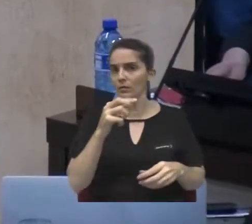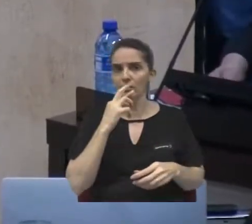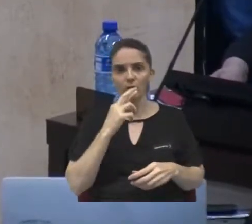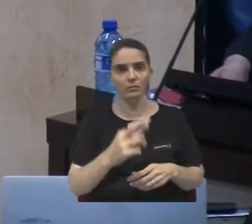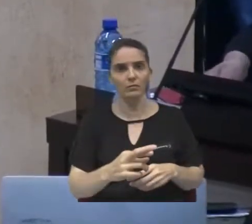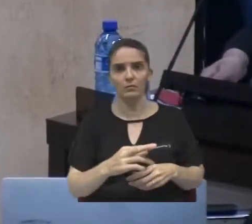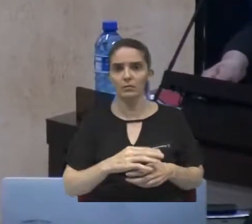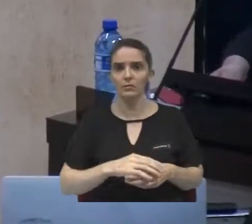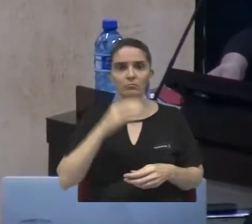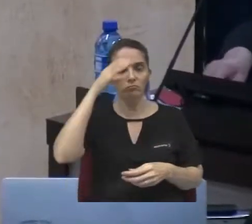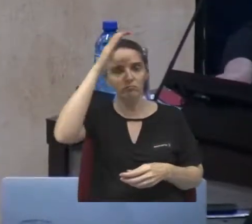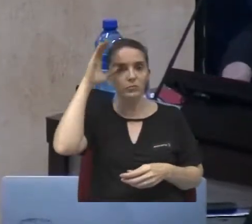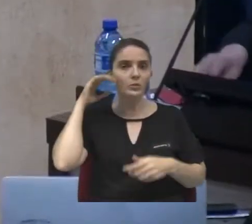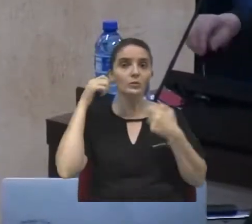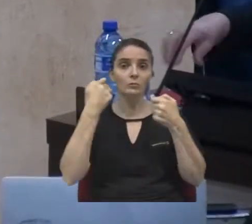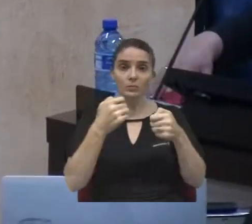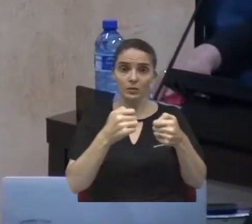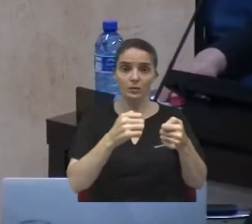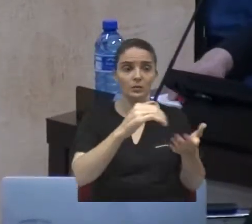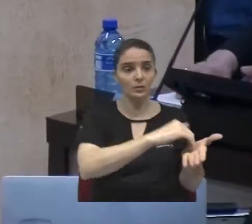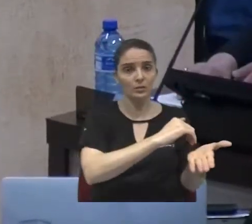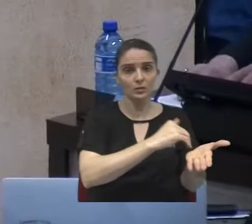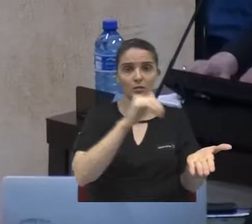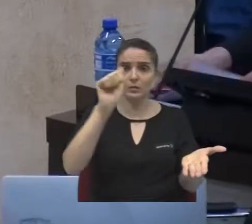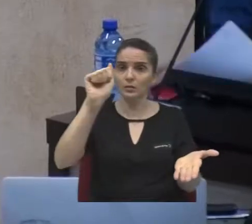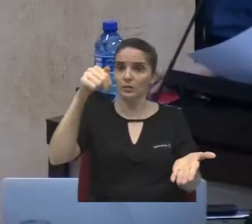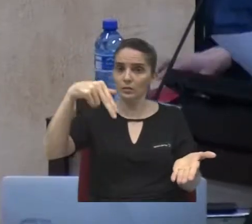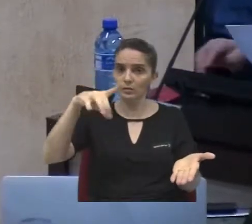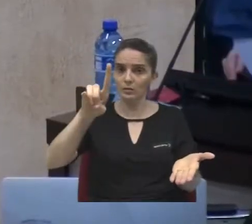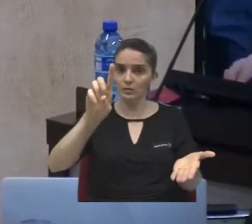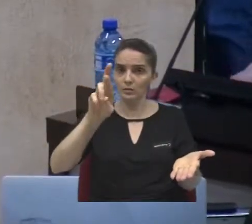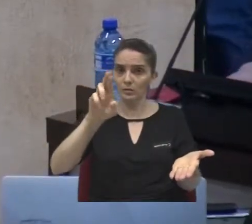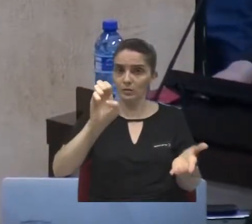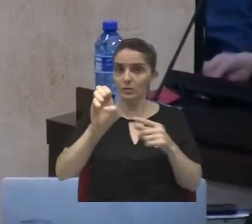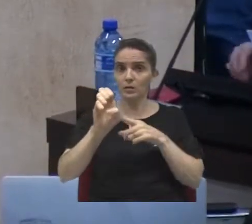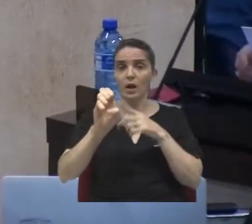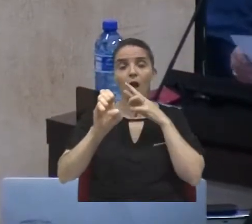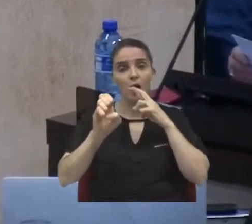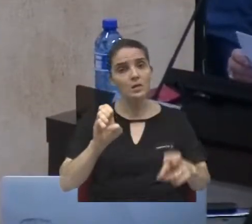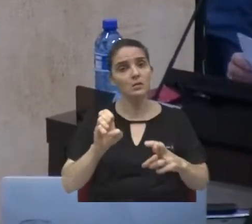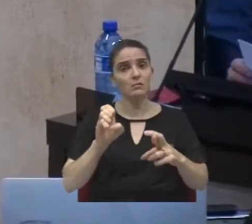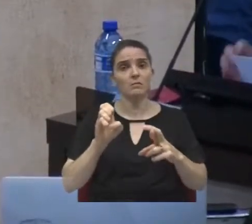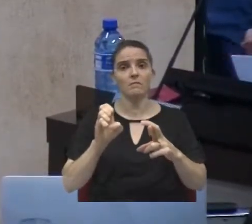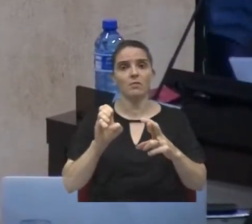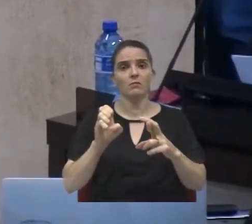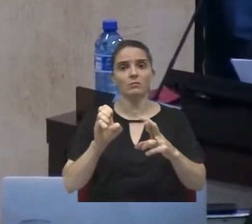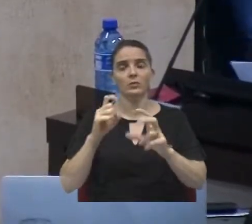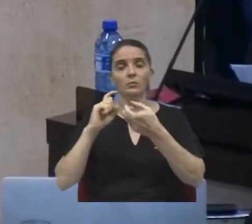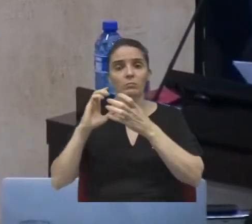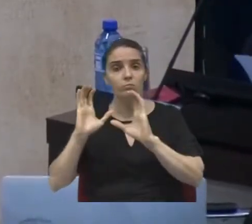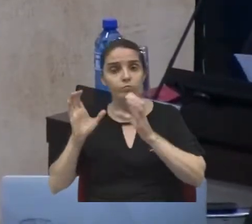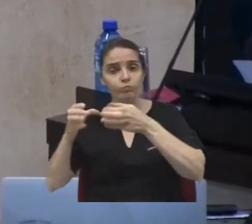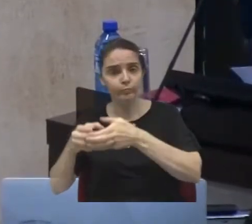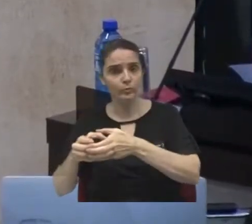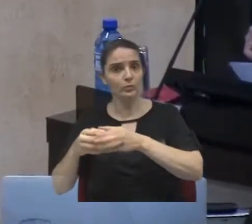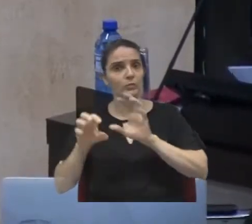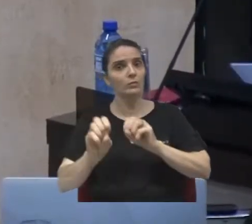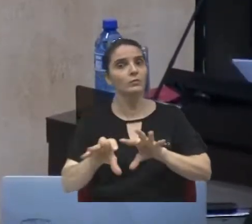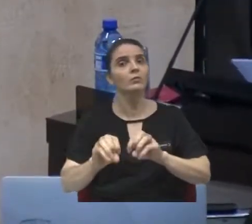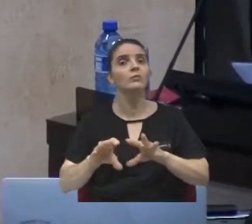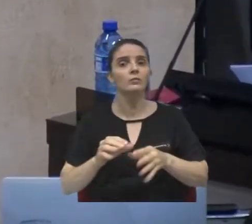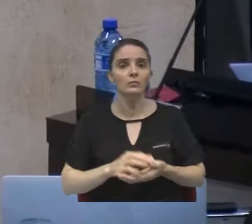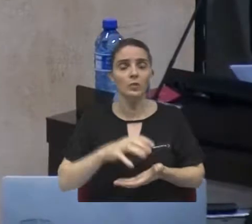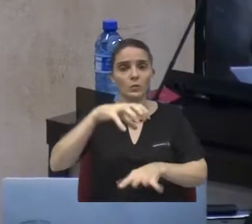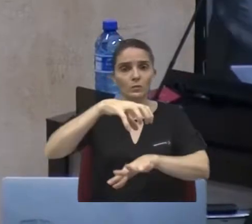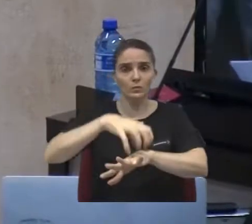preciso que o secretário André responda às perguntas que foram feitas na Comissão da Educação com relação ao Centro